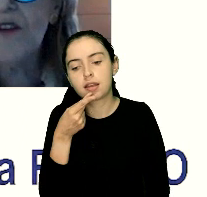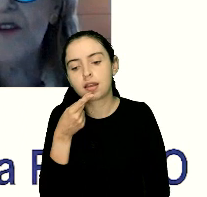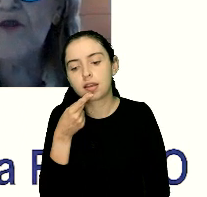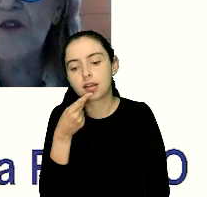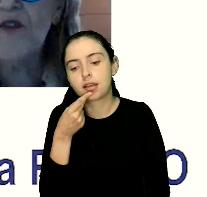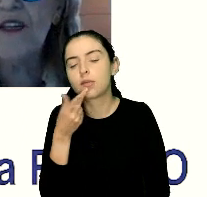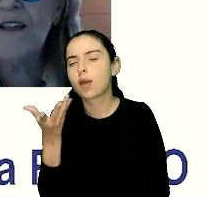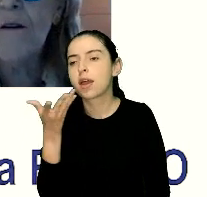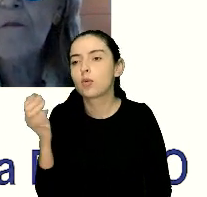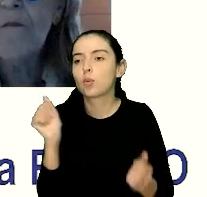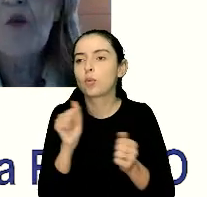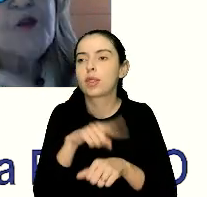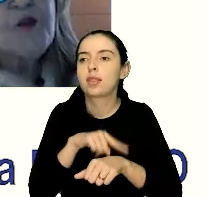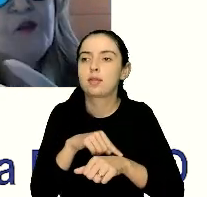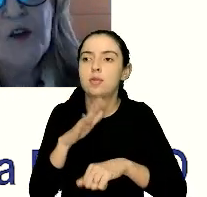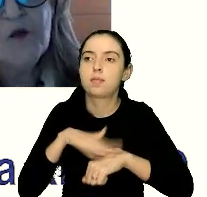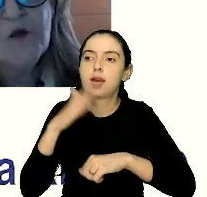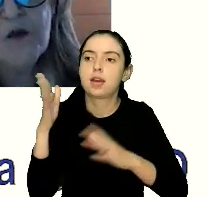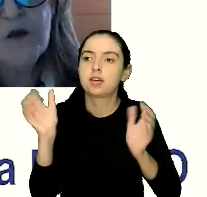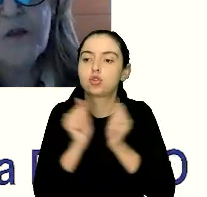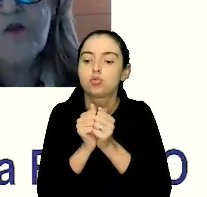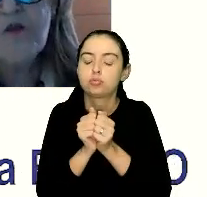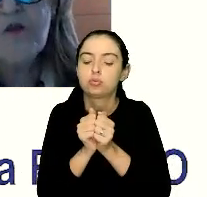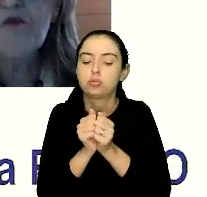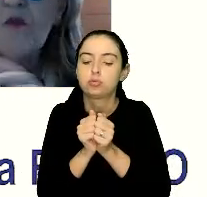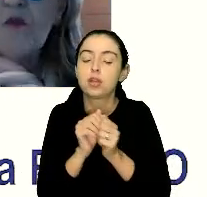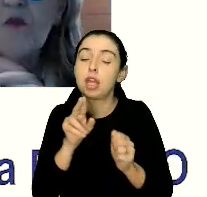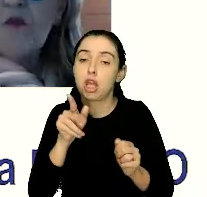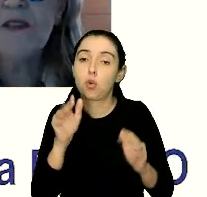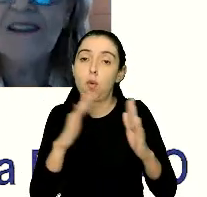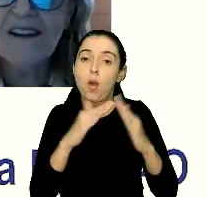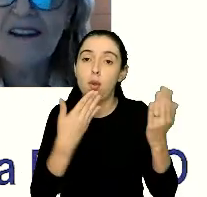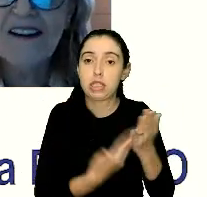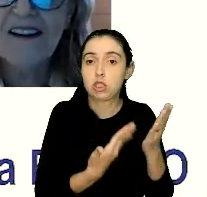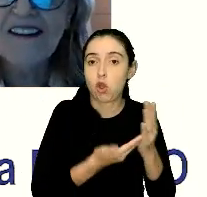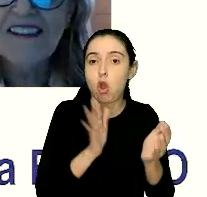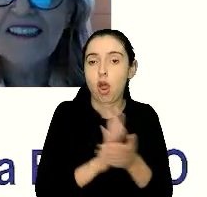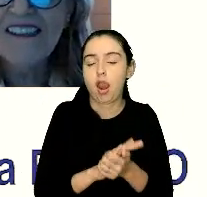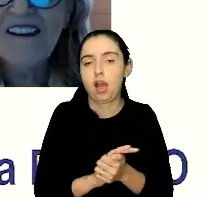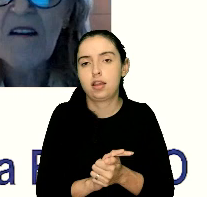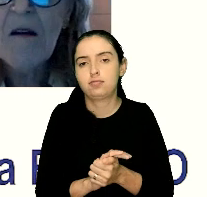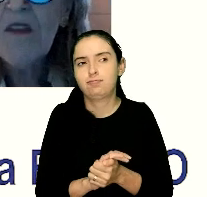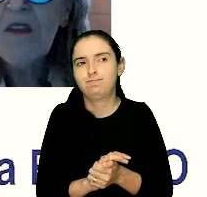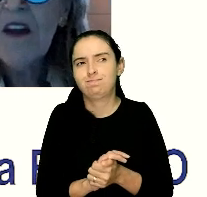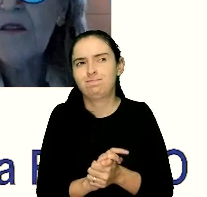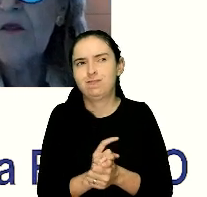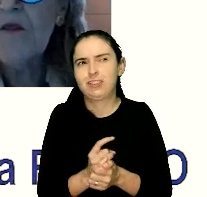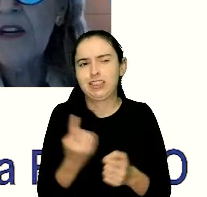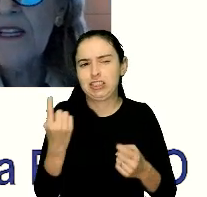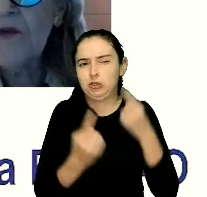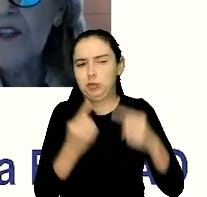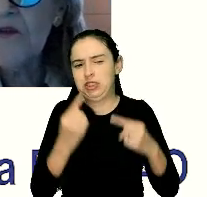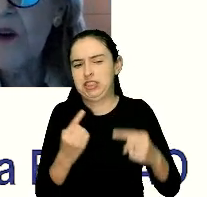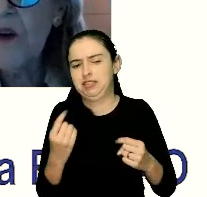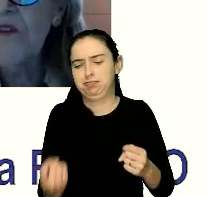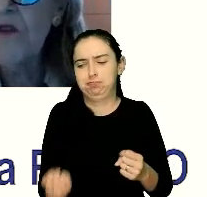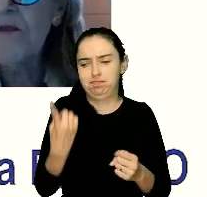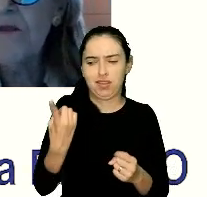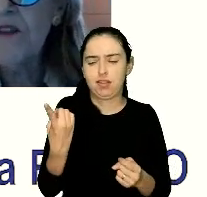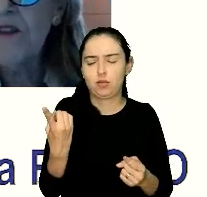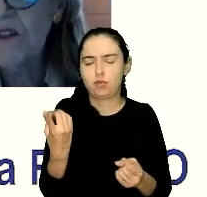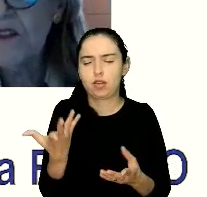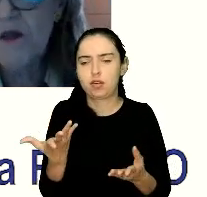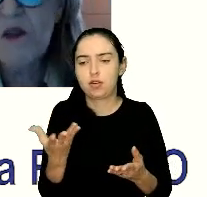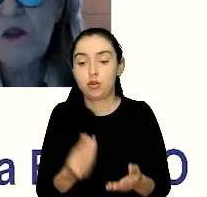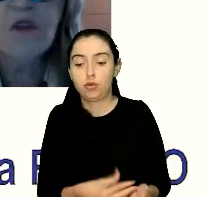você. É o mesmo caso da escola, né? Quando ficam muito tempo juntos, começam a se estranhar, né? Com relação aos